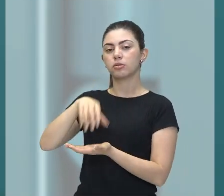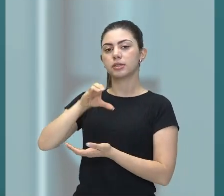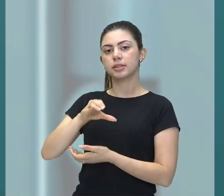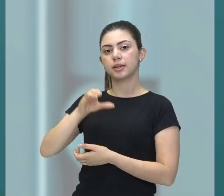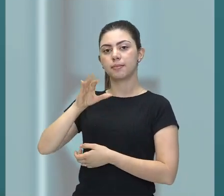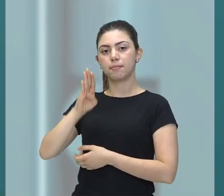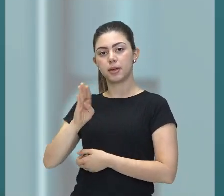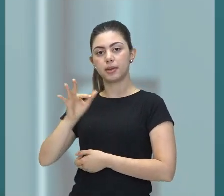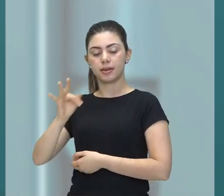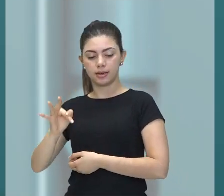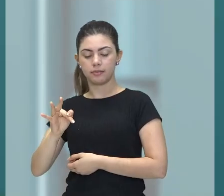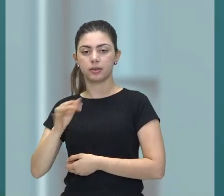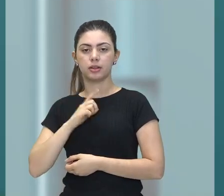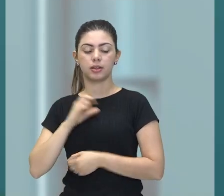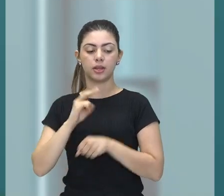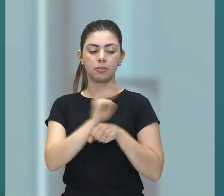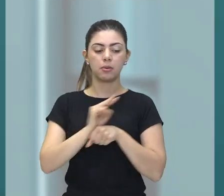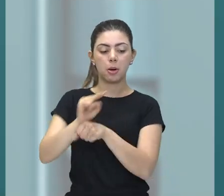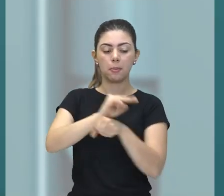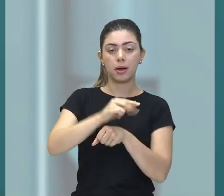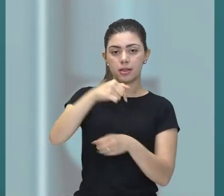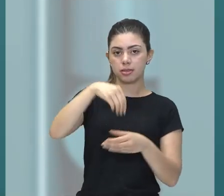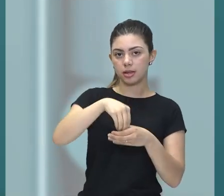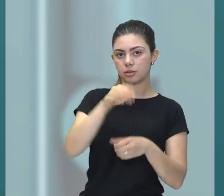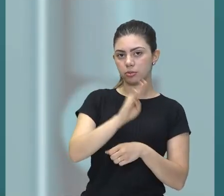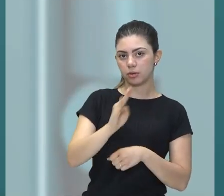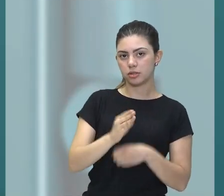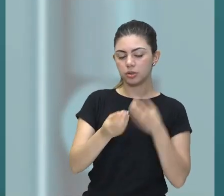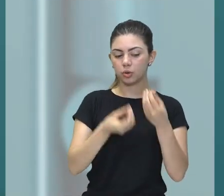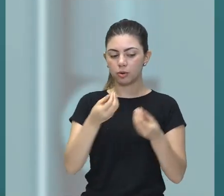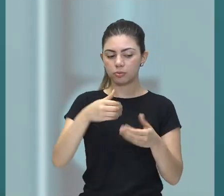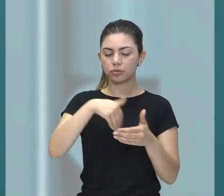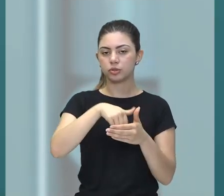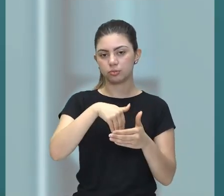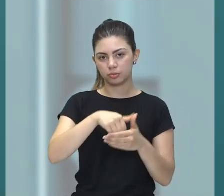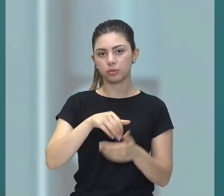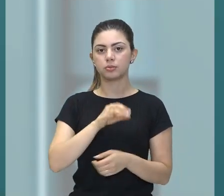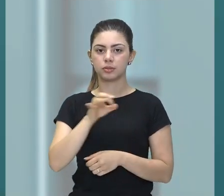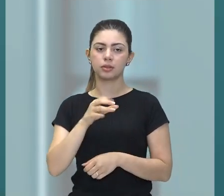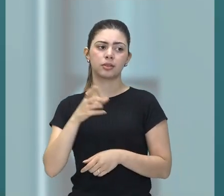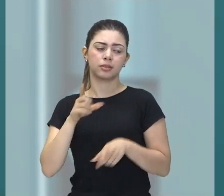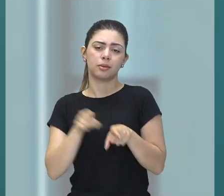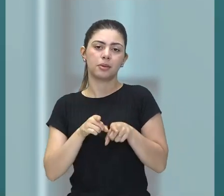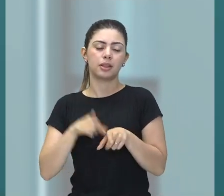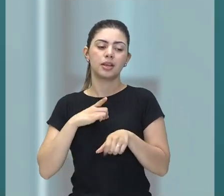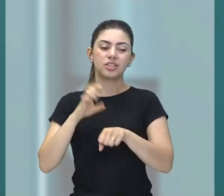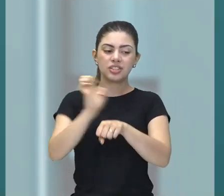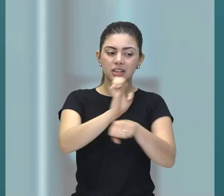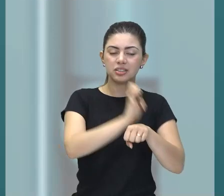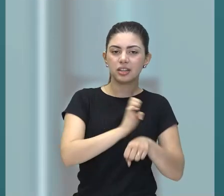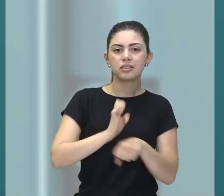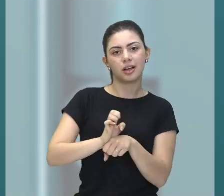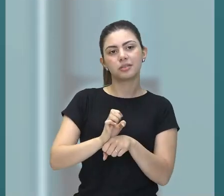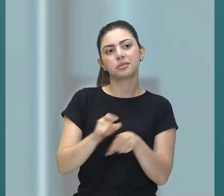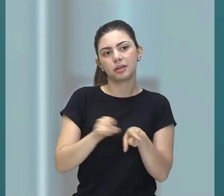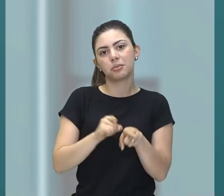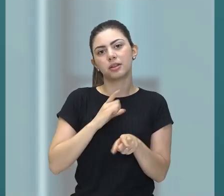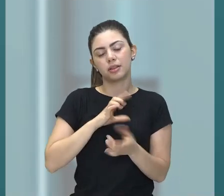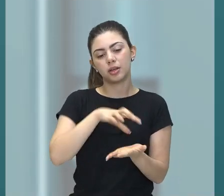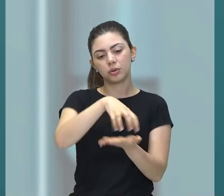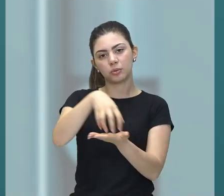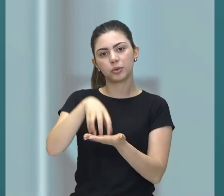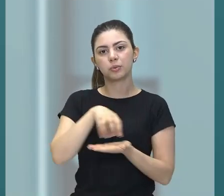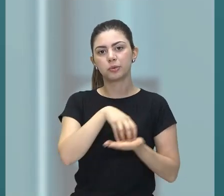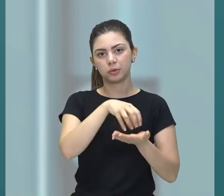diante, até chegar nas federações de cada estado e, consequentemente, os